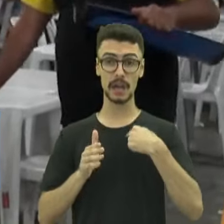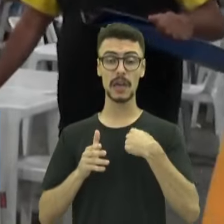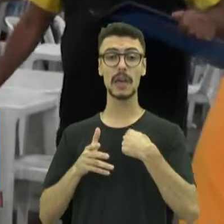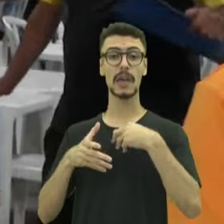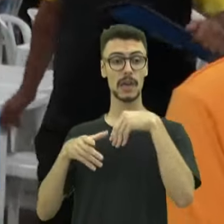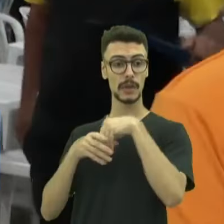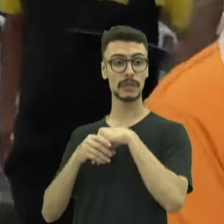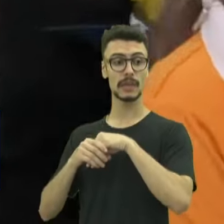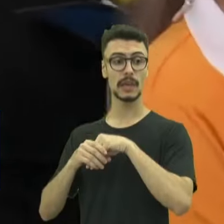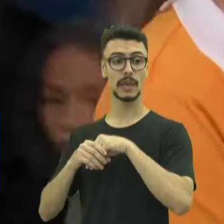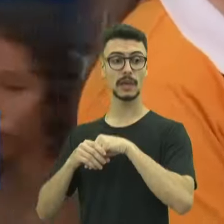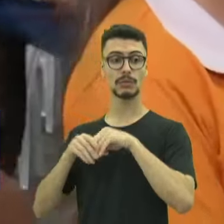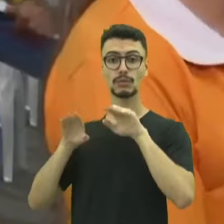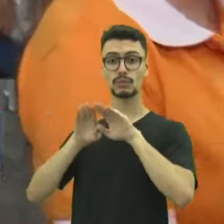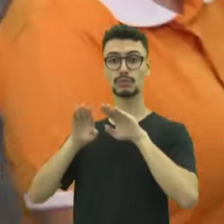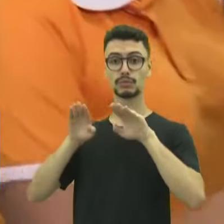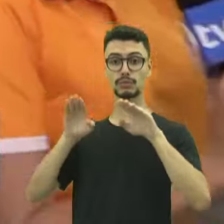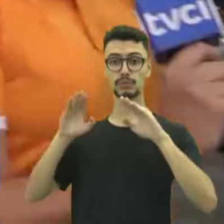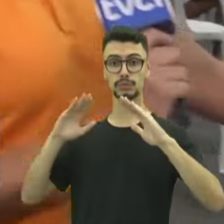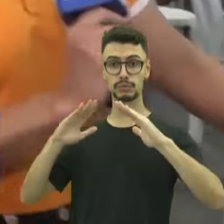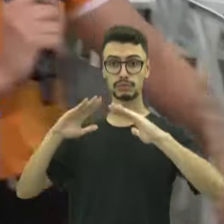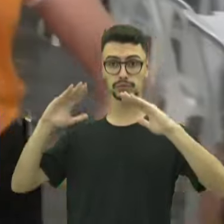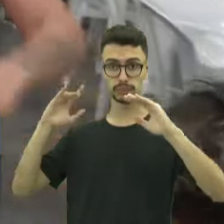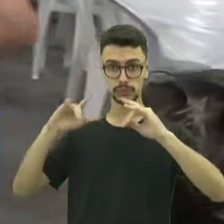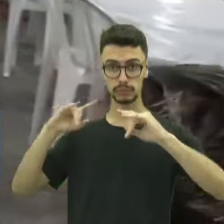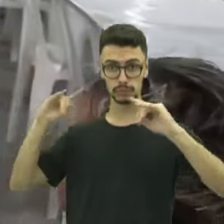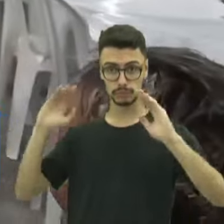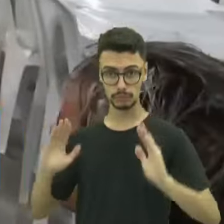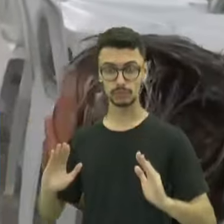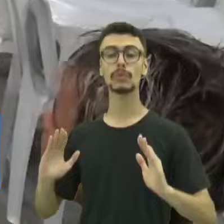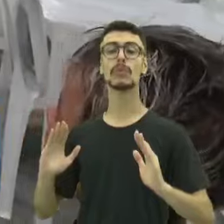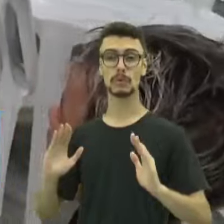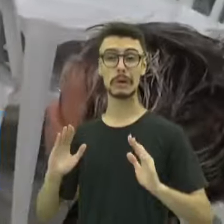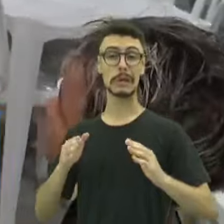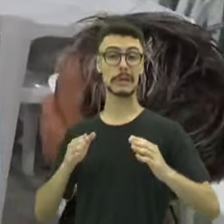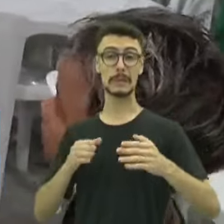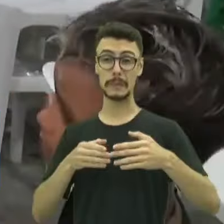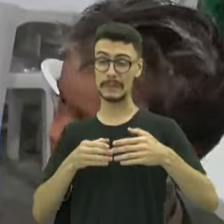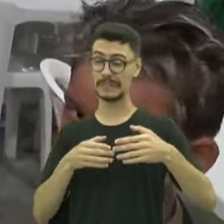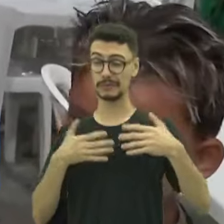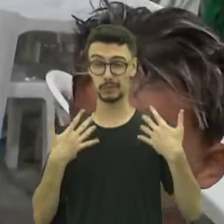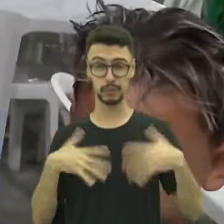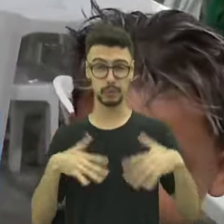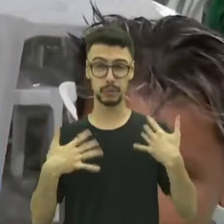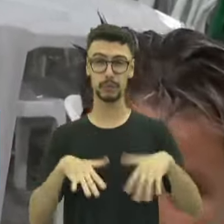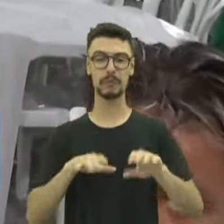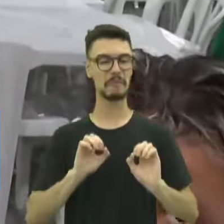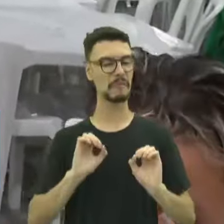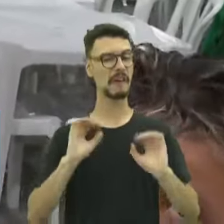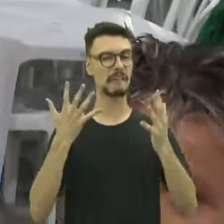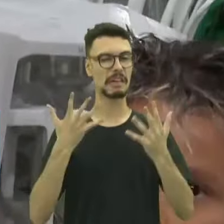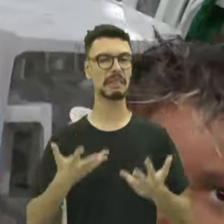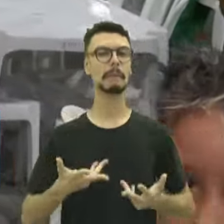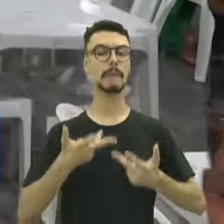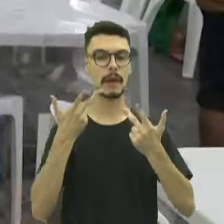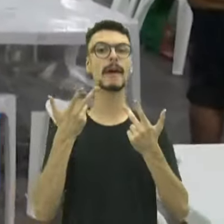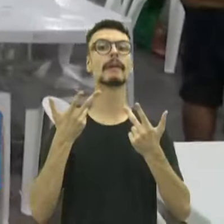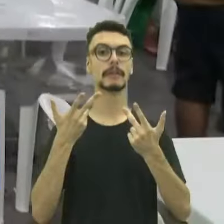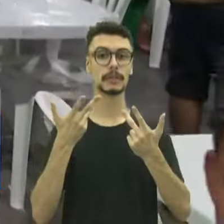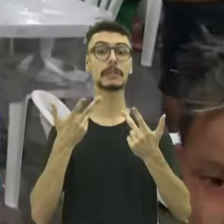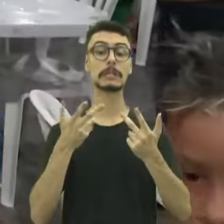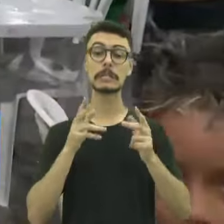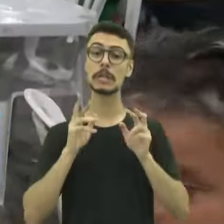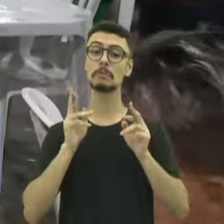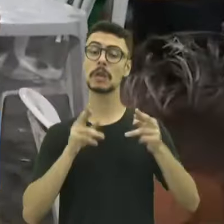da cobertura da festa que acontece na cidade. Uma festa super para lá de especial. Contamos aqui com a